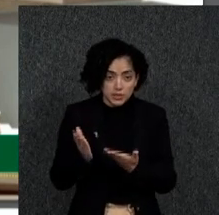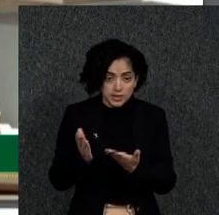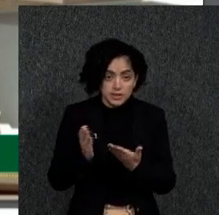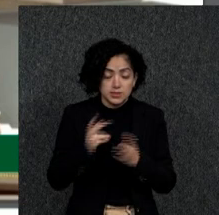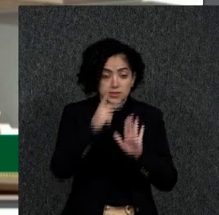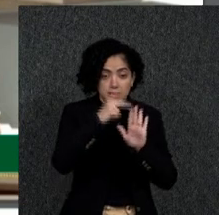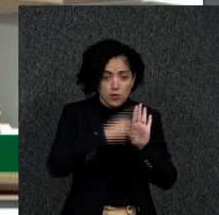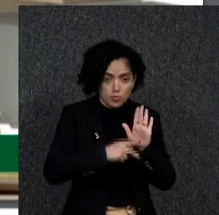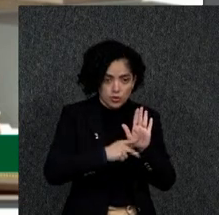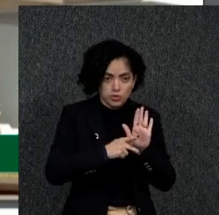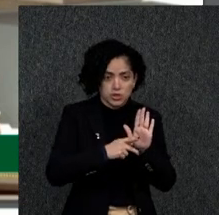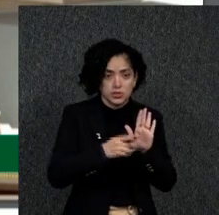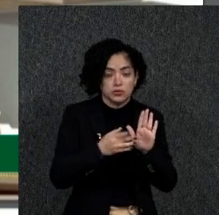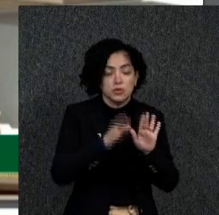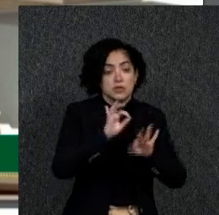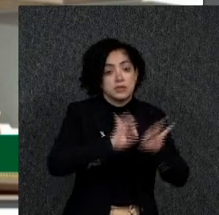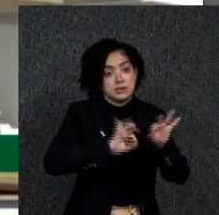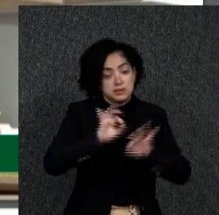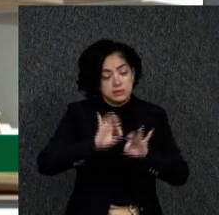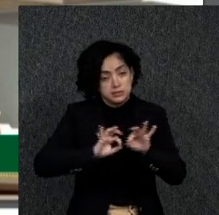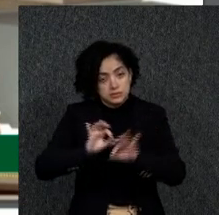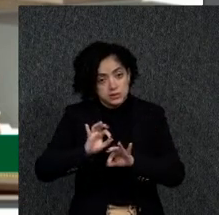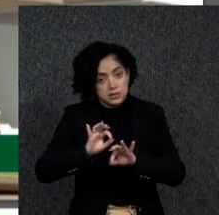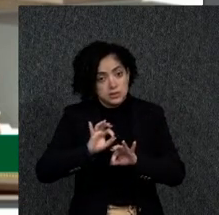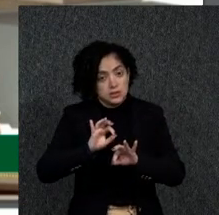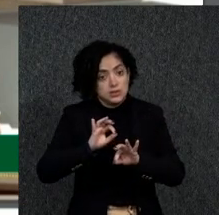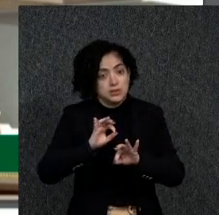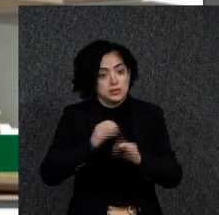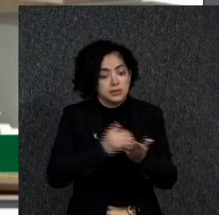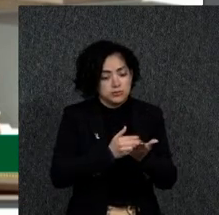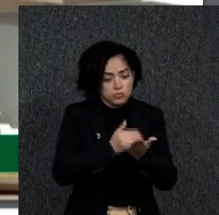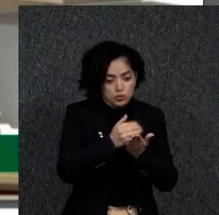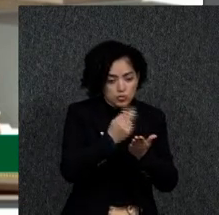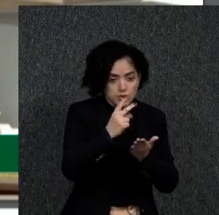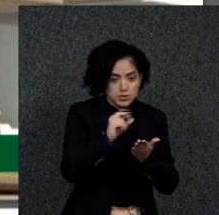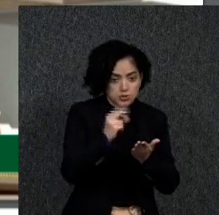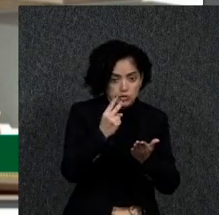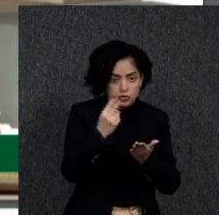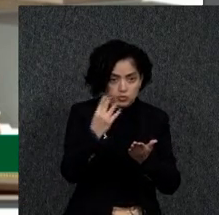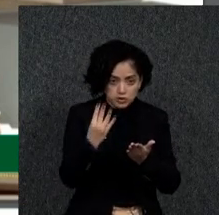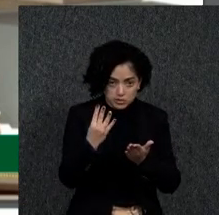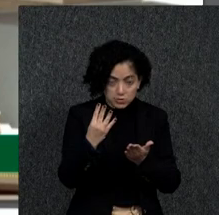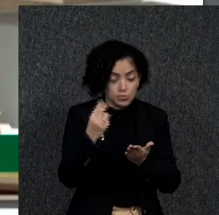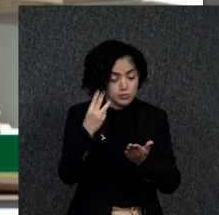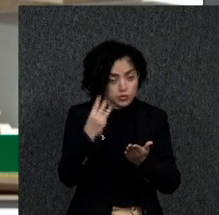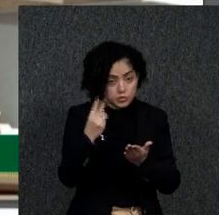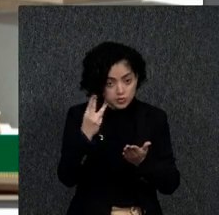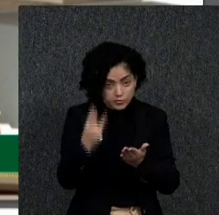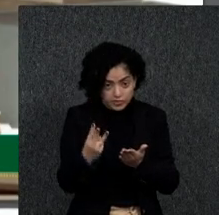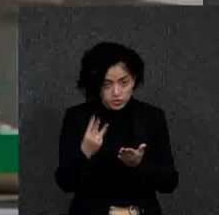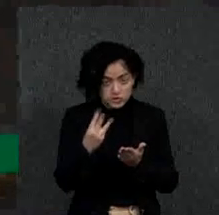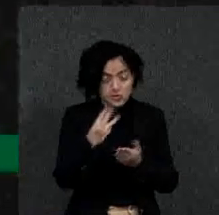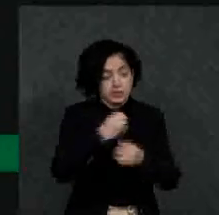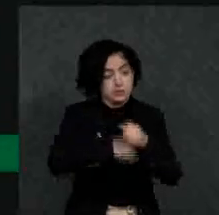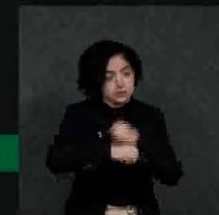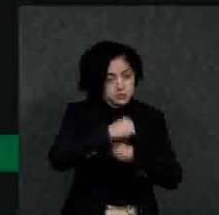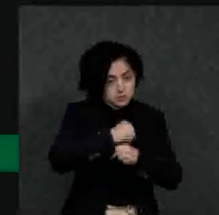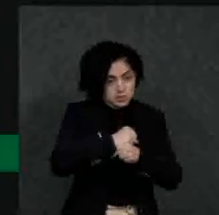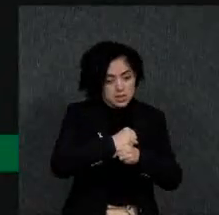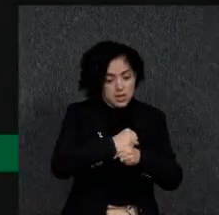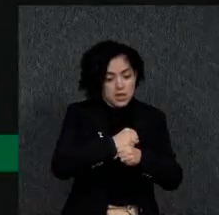se encontra daqui a Florianópolis, do extremo sul catarinense até Florianópolis. Um projeto